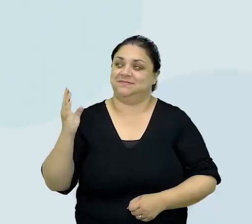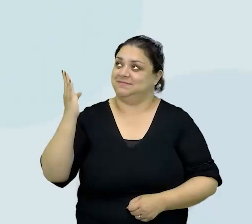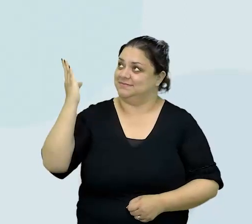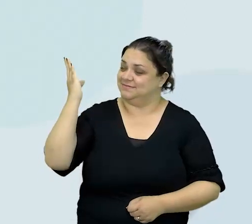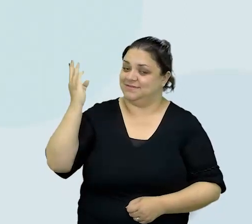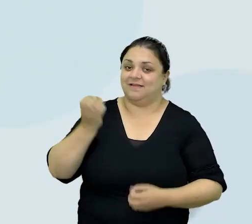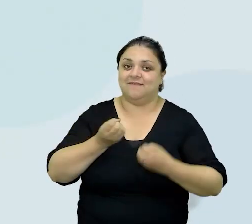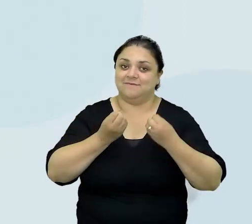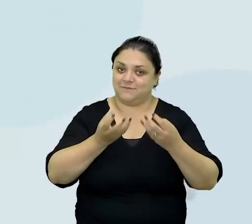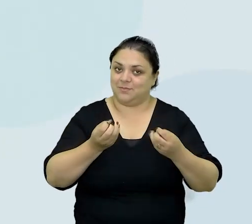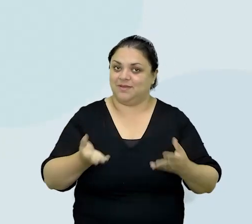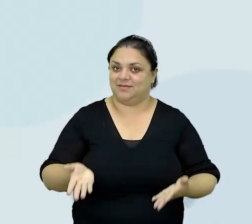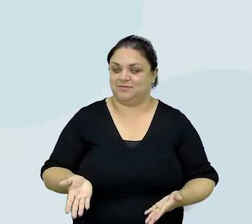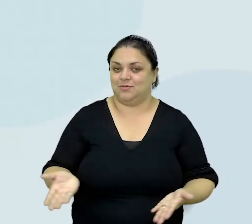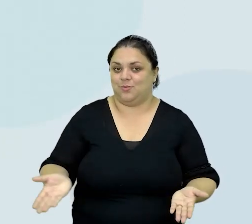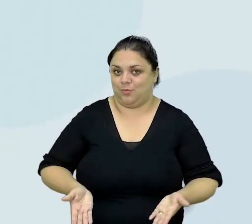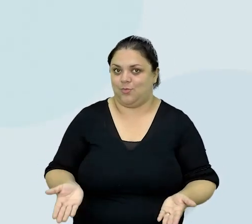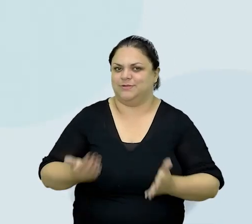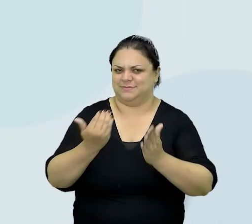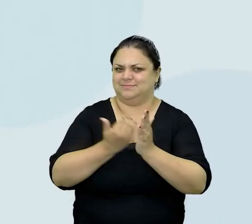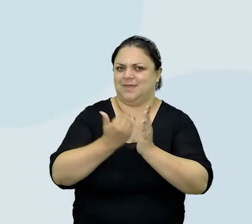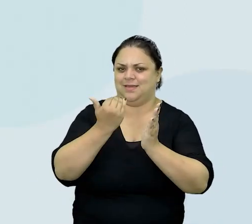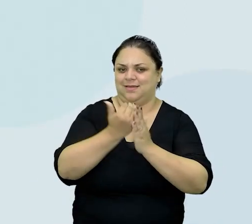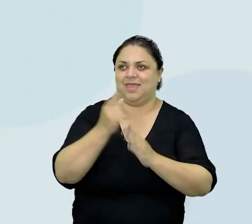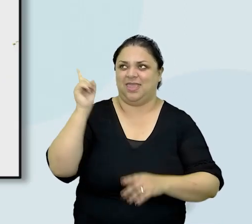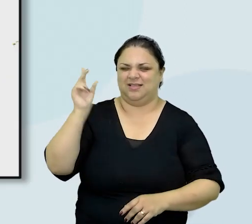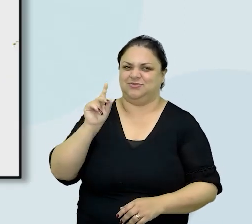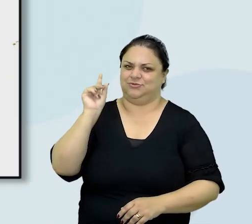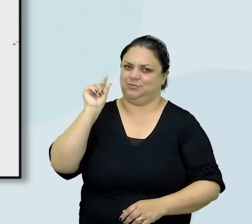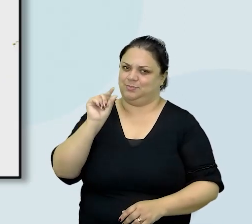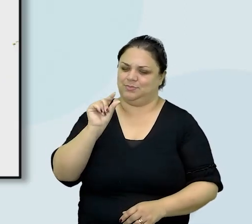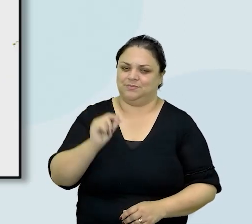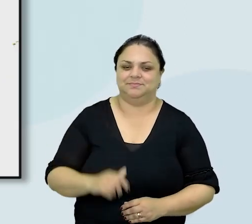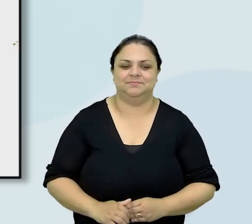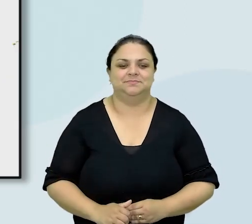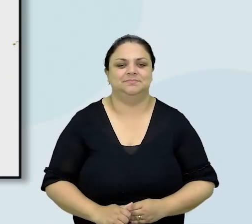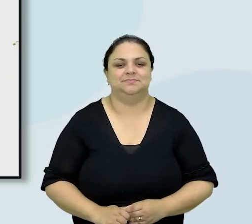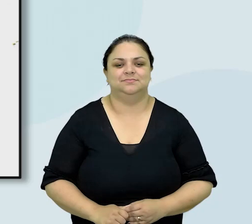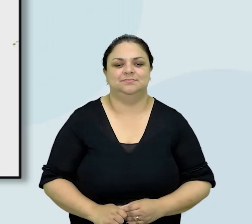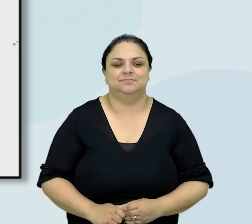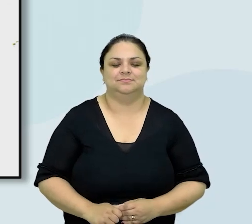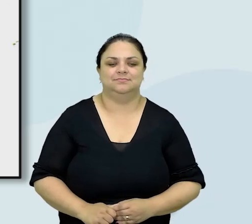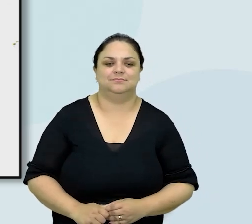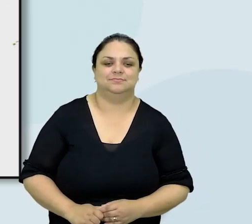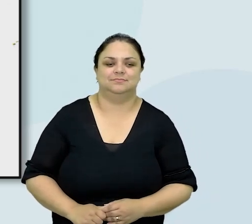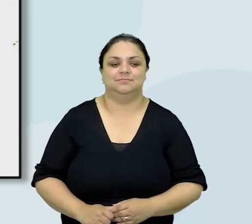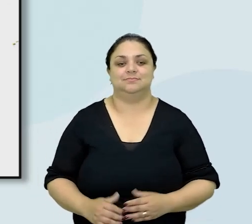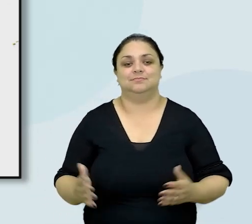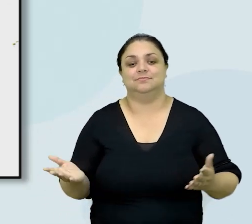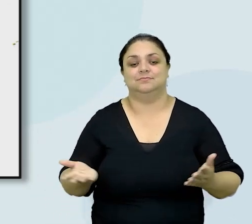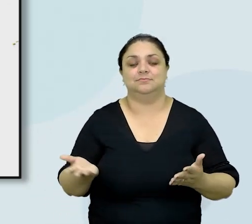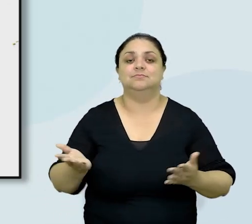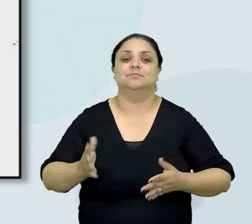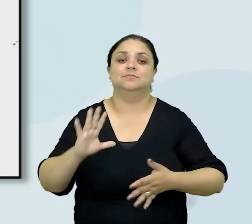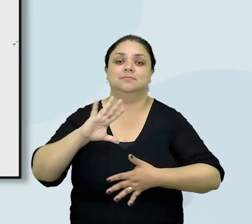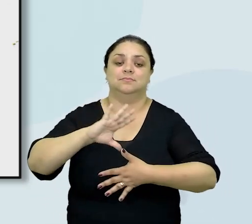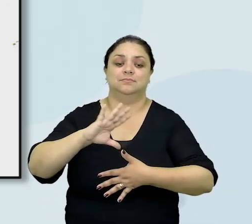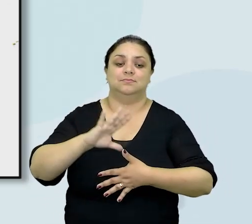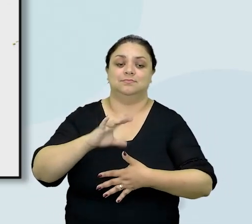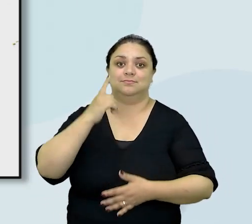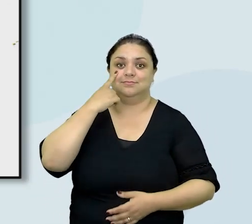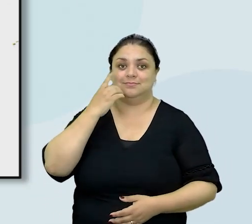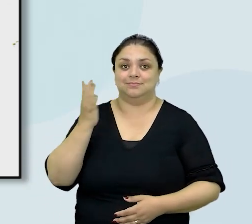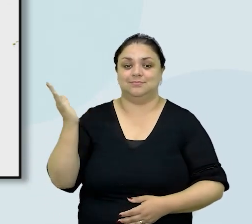informações mais atualizadas. Esse mapa já é um mapa mais antigo. Agora, aqui na nossa tela, eu vou passar para vocês um mapa